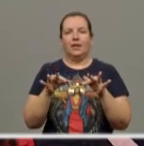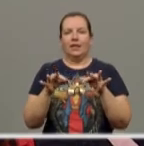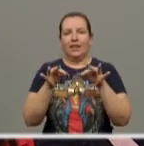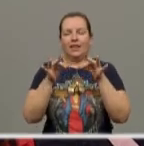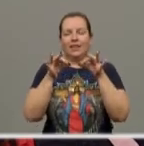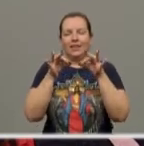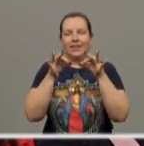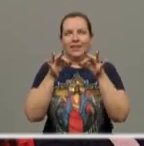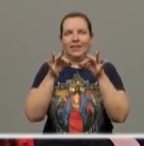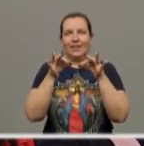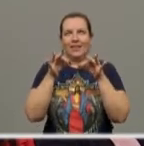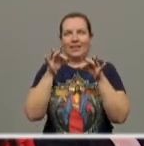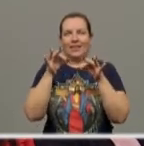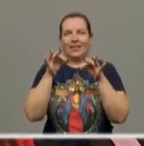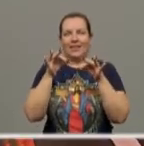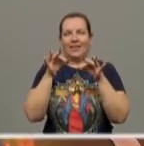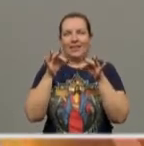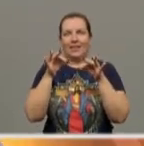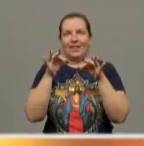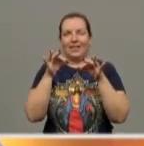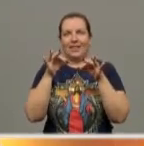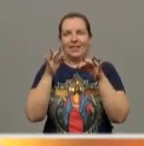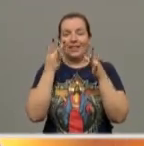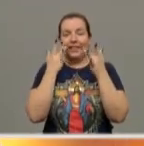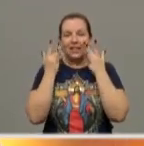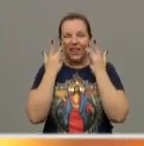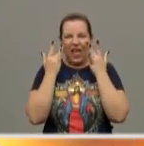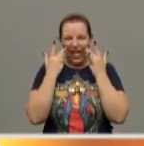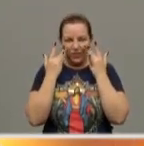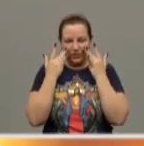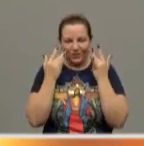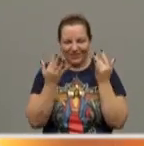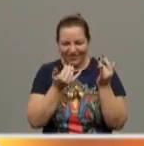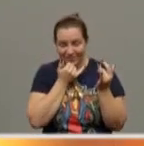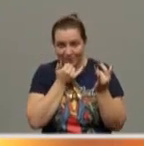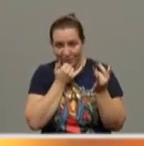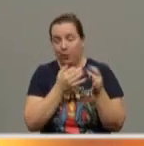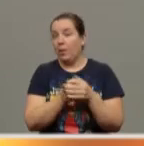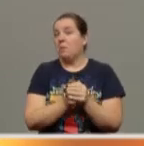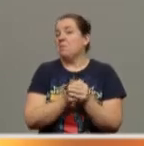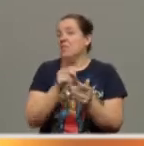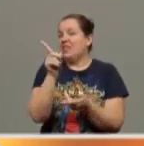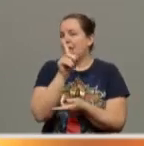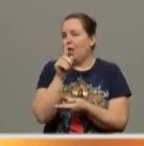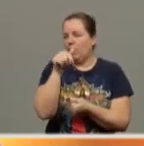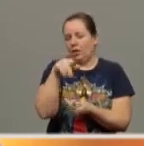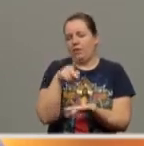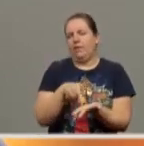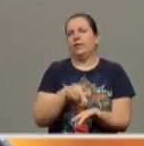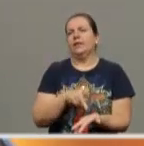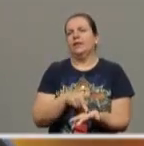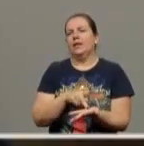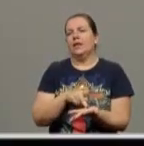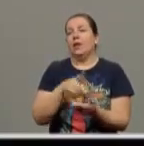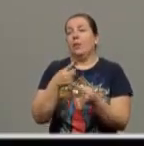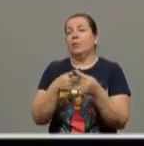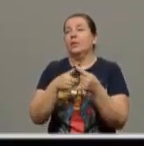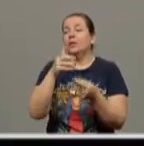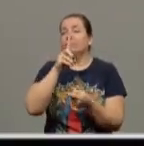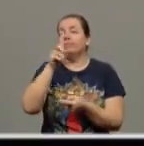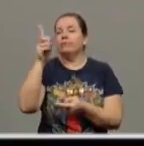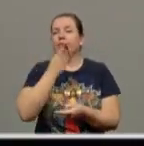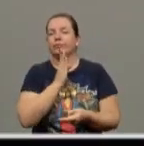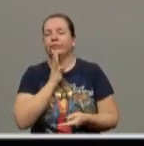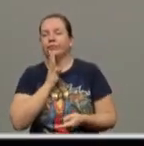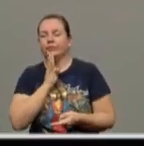nossa realidade, porque Deus também conhece a sua realidade. A realidade da sua família. E se a sua família